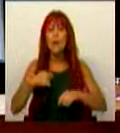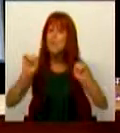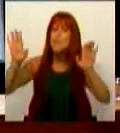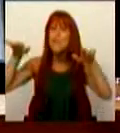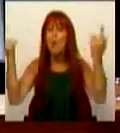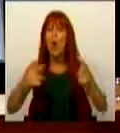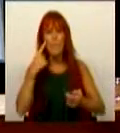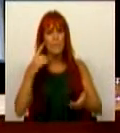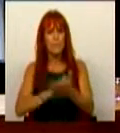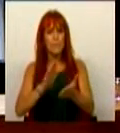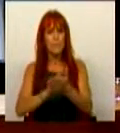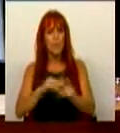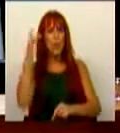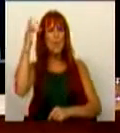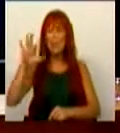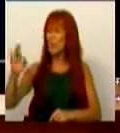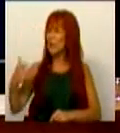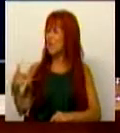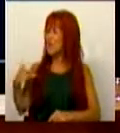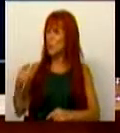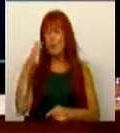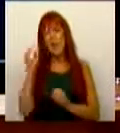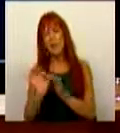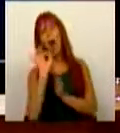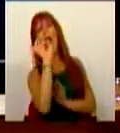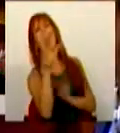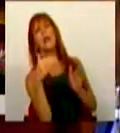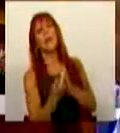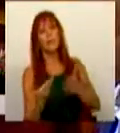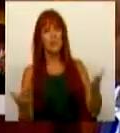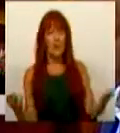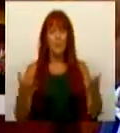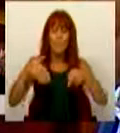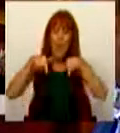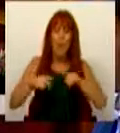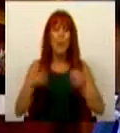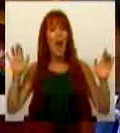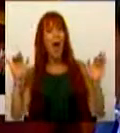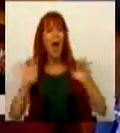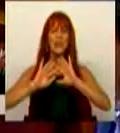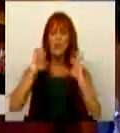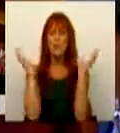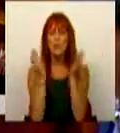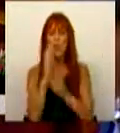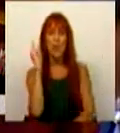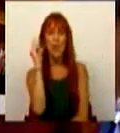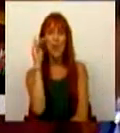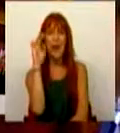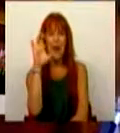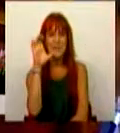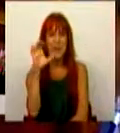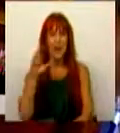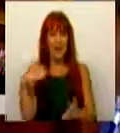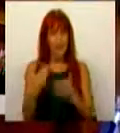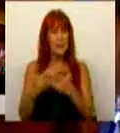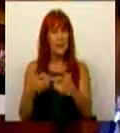possível demonstrar a tese que PSD e CDS tentam passar, que é a redução generalizada do IRC que